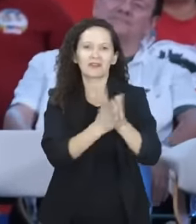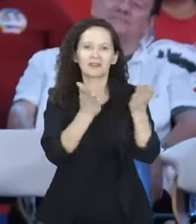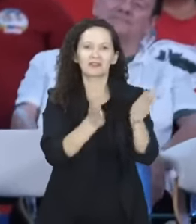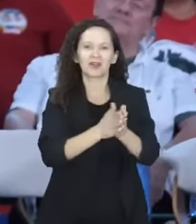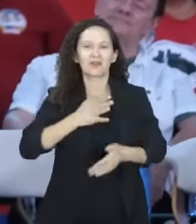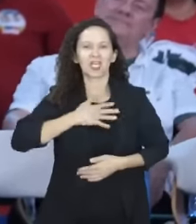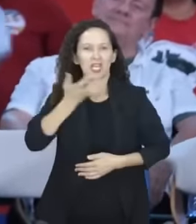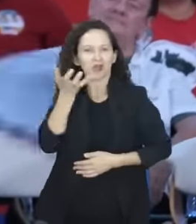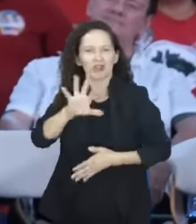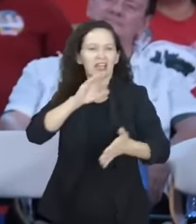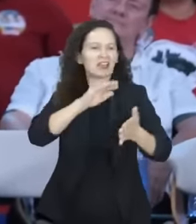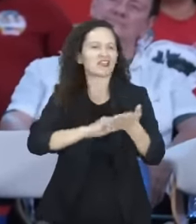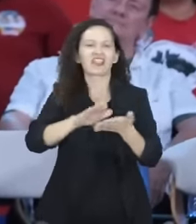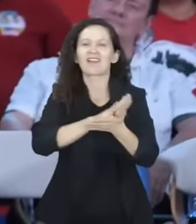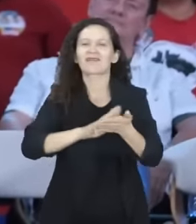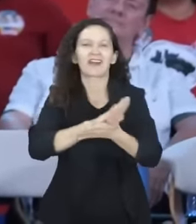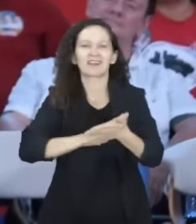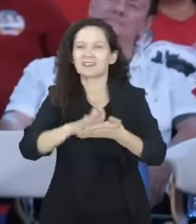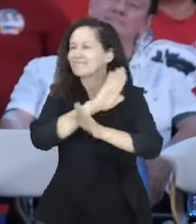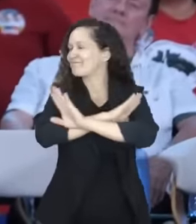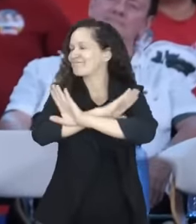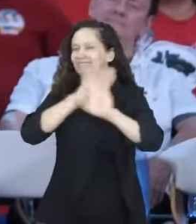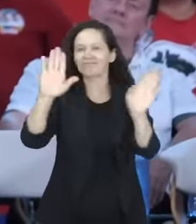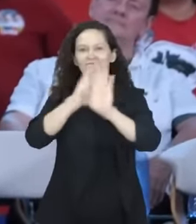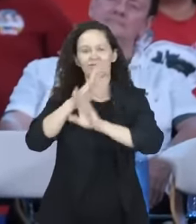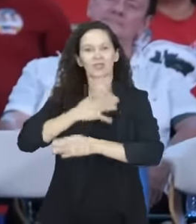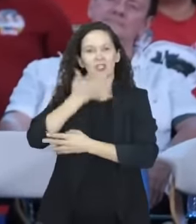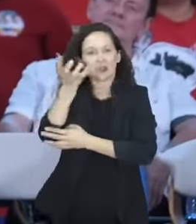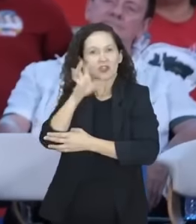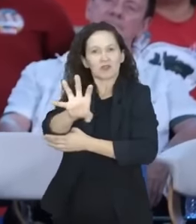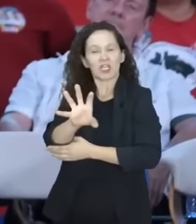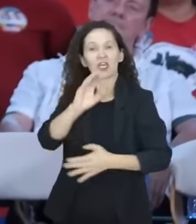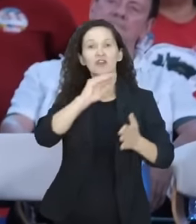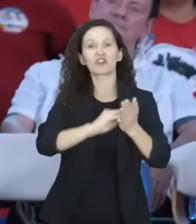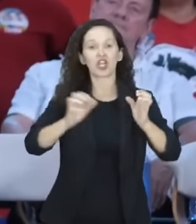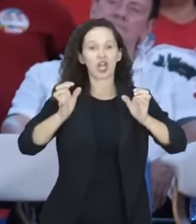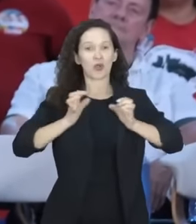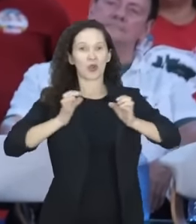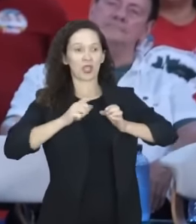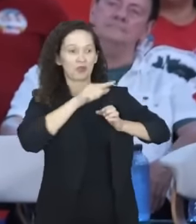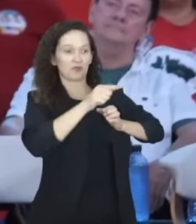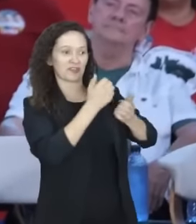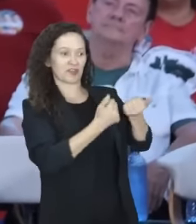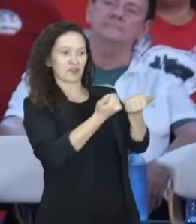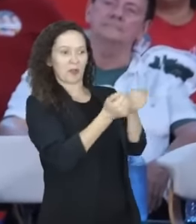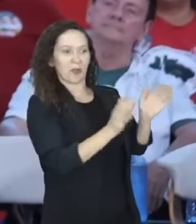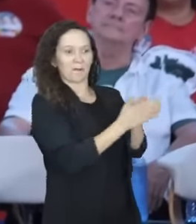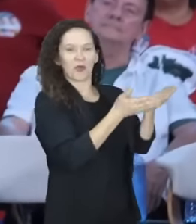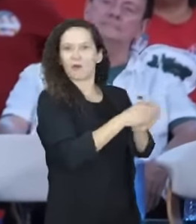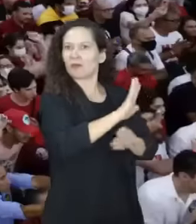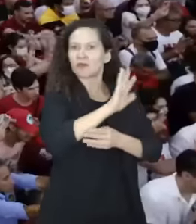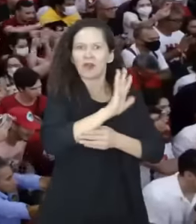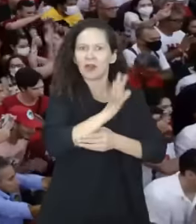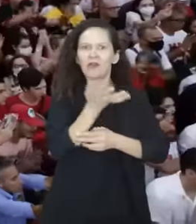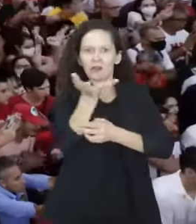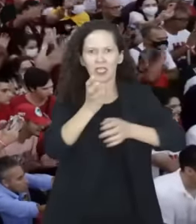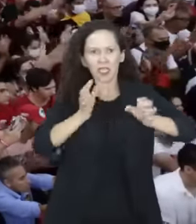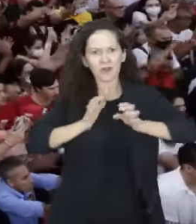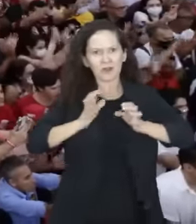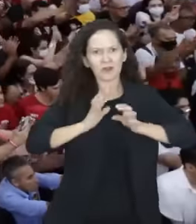ninguém. Eu não quero que o rico fique pobre. Eu quero é que o pobre fique rico. Eu quero é que o pobre